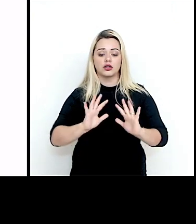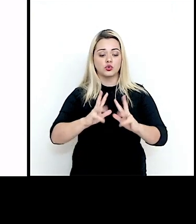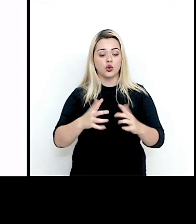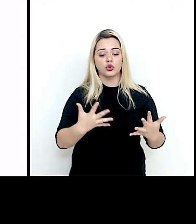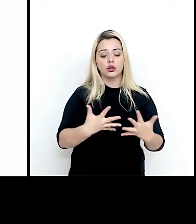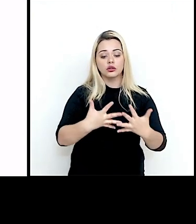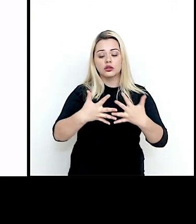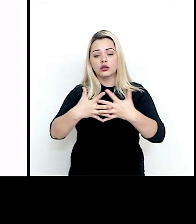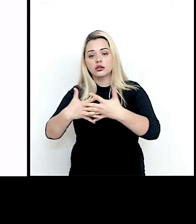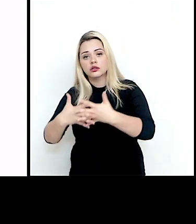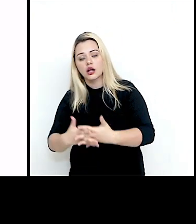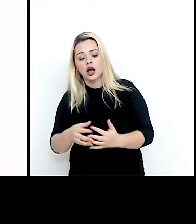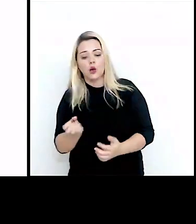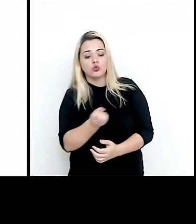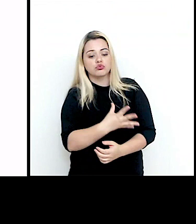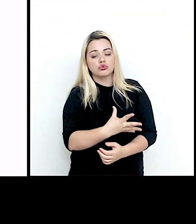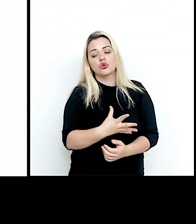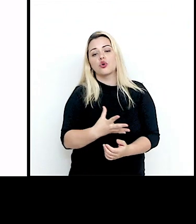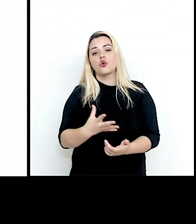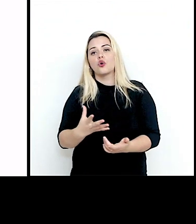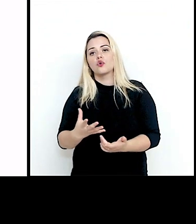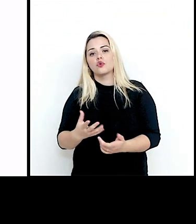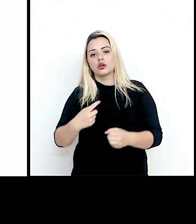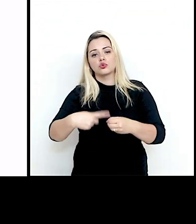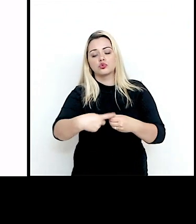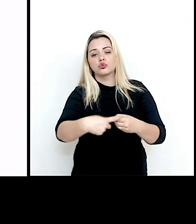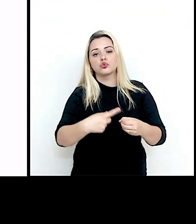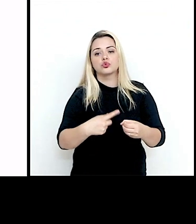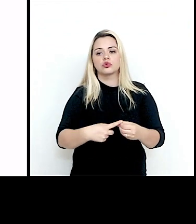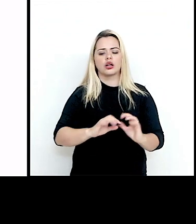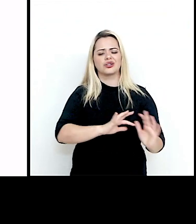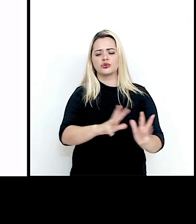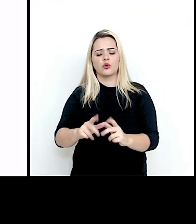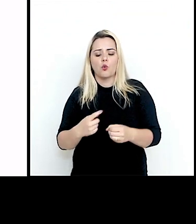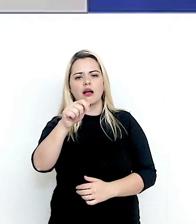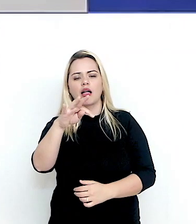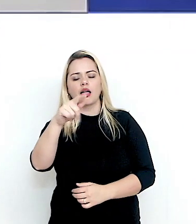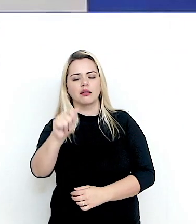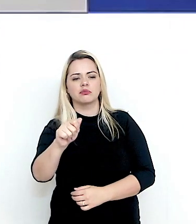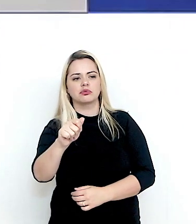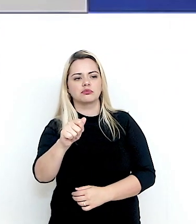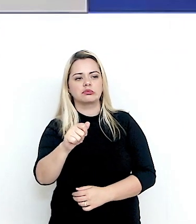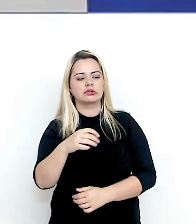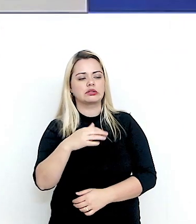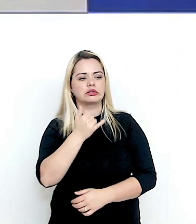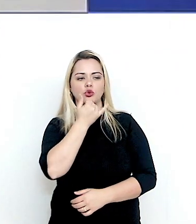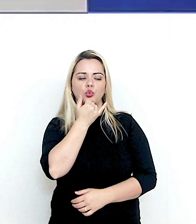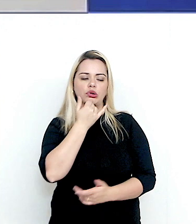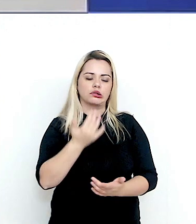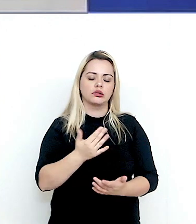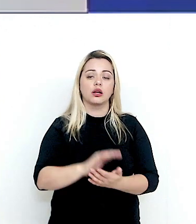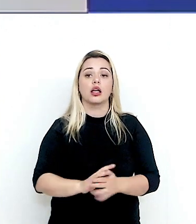com o nosso tanque a Nova Capital aqui as estepes né a todos do Cazaquistão a margem De